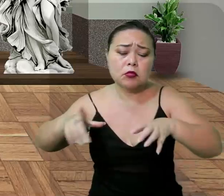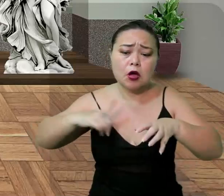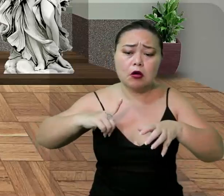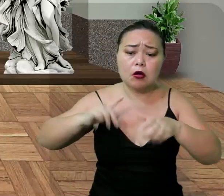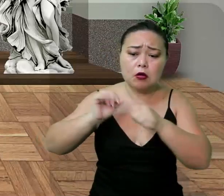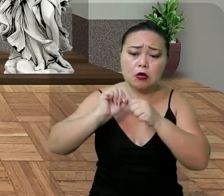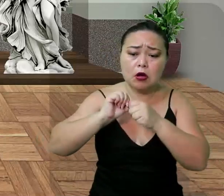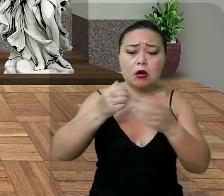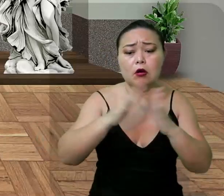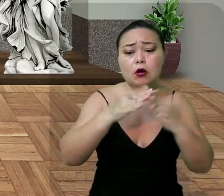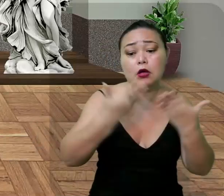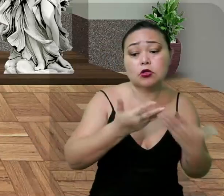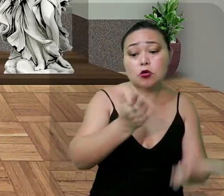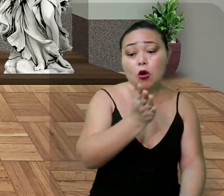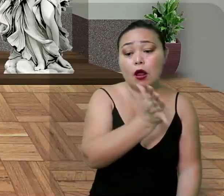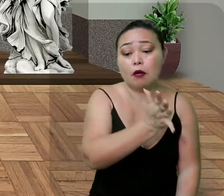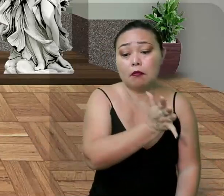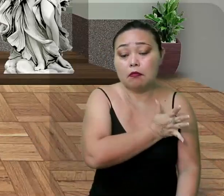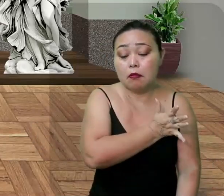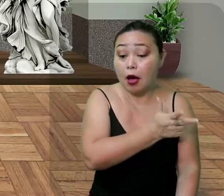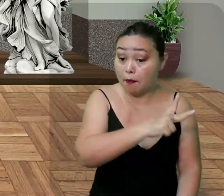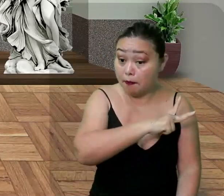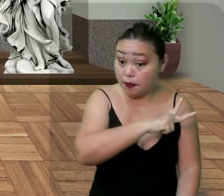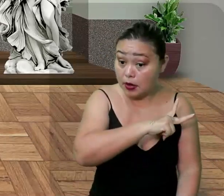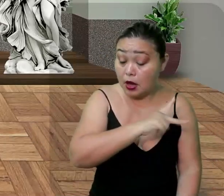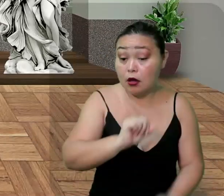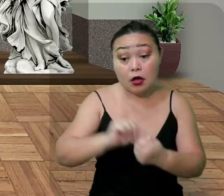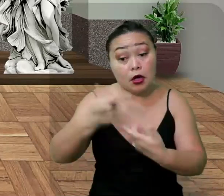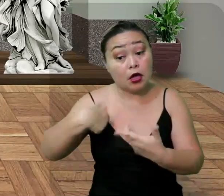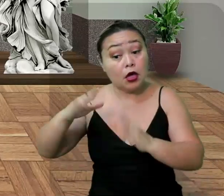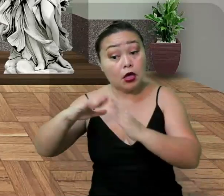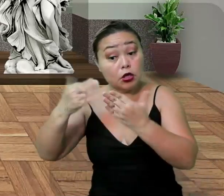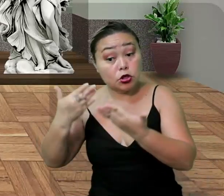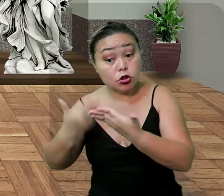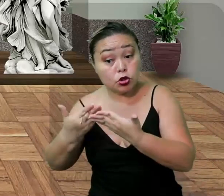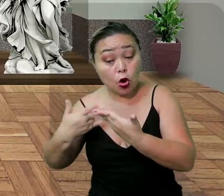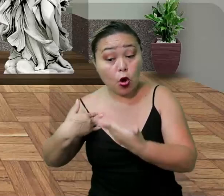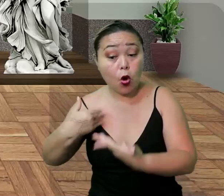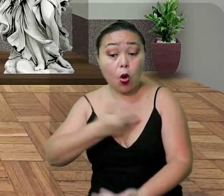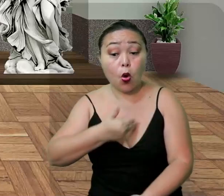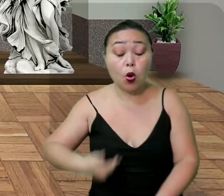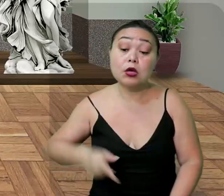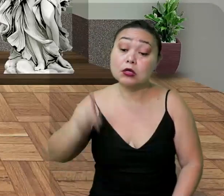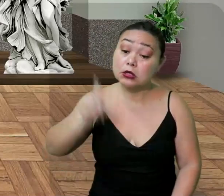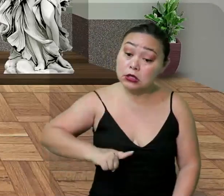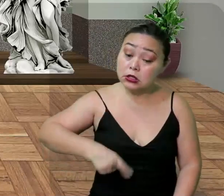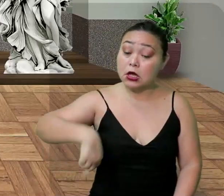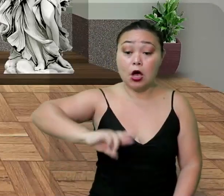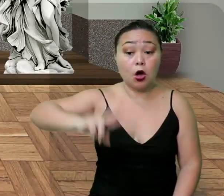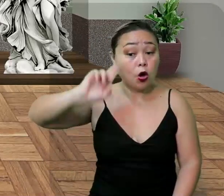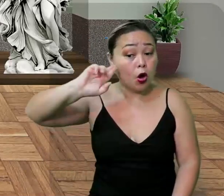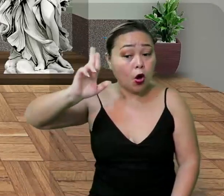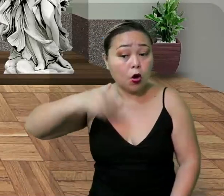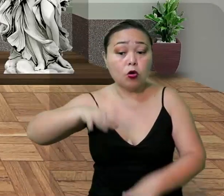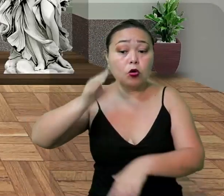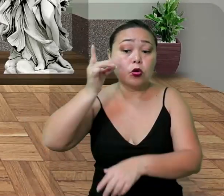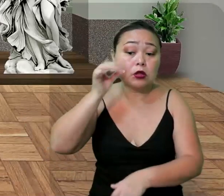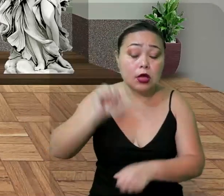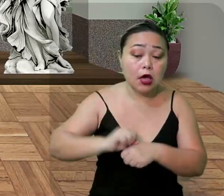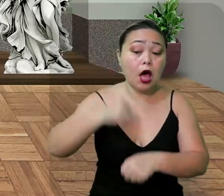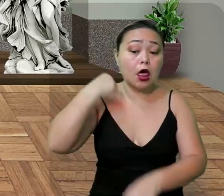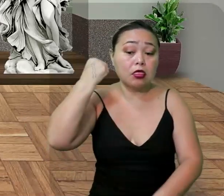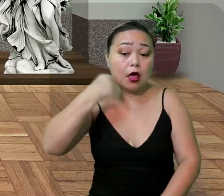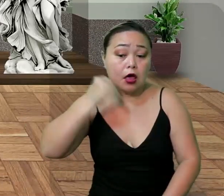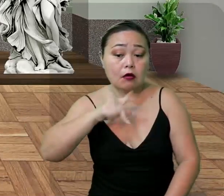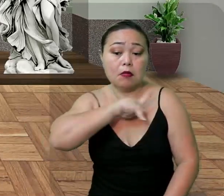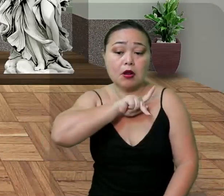entre escolas particulares e públicas. Bom, isso aí, os nossos governantes, os nossos deputados,